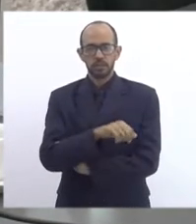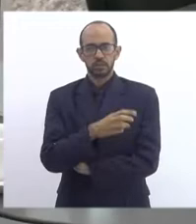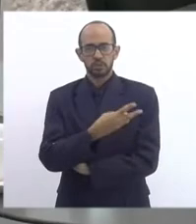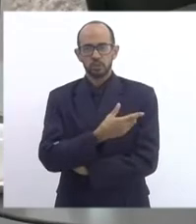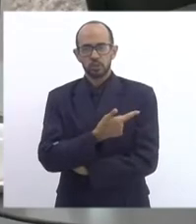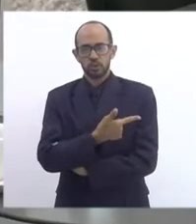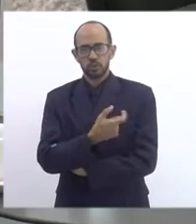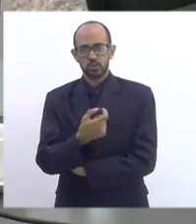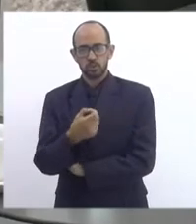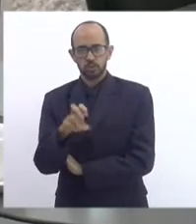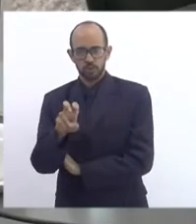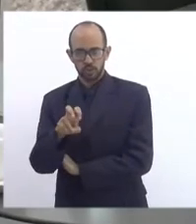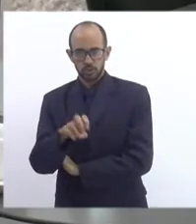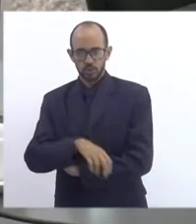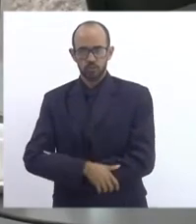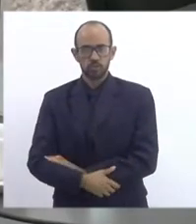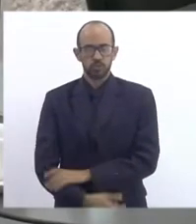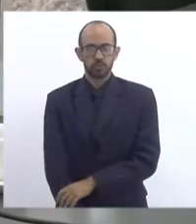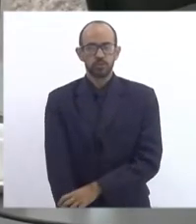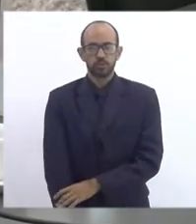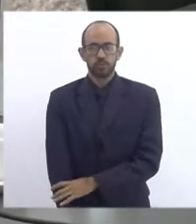2005.